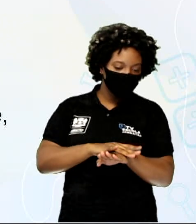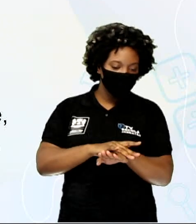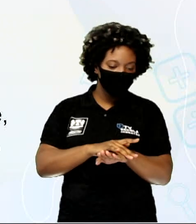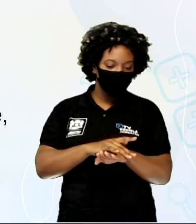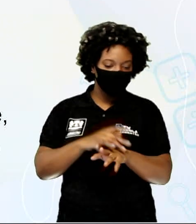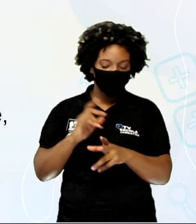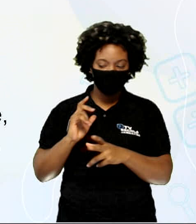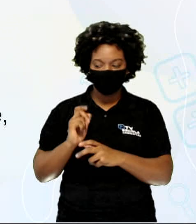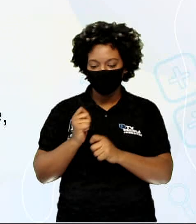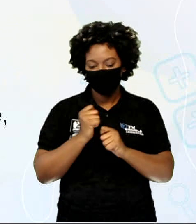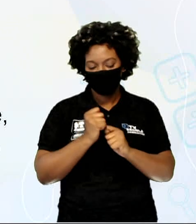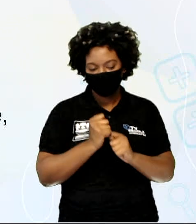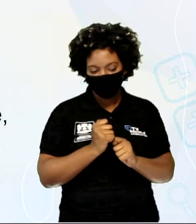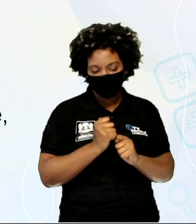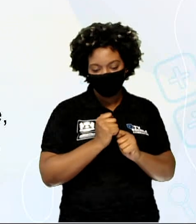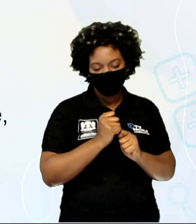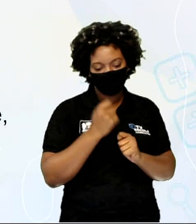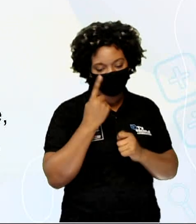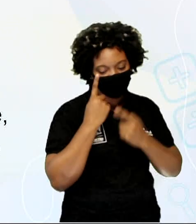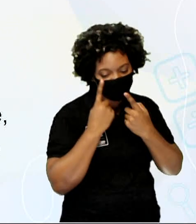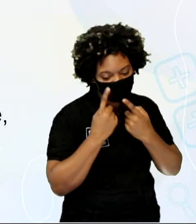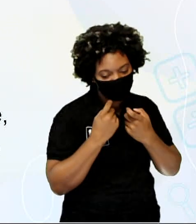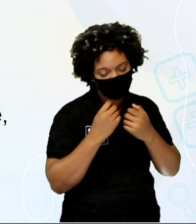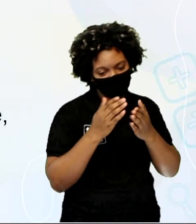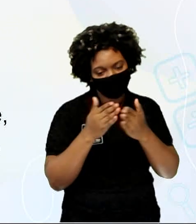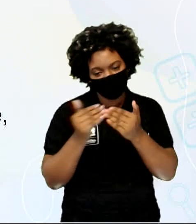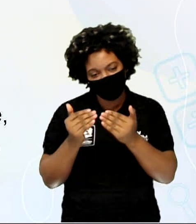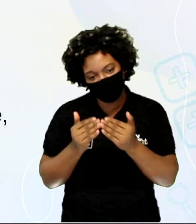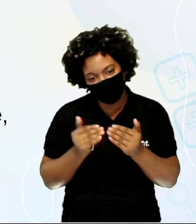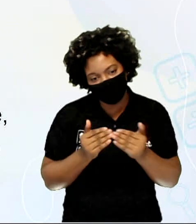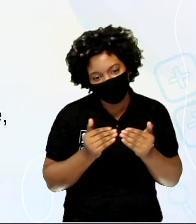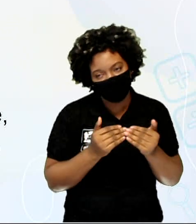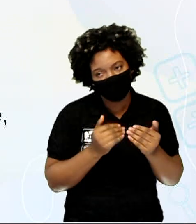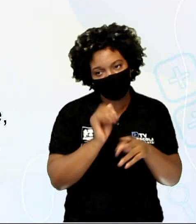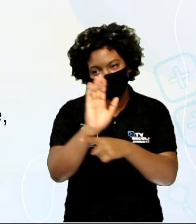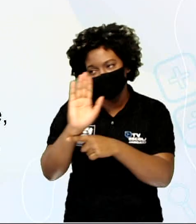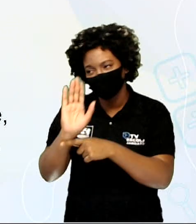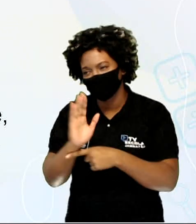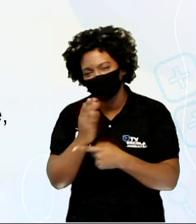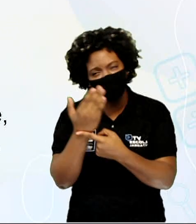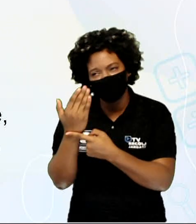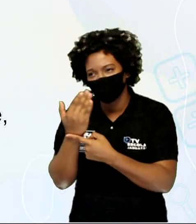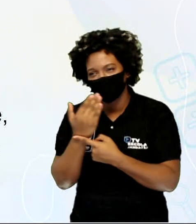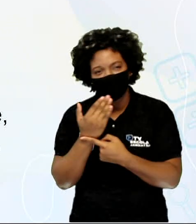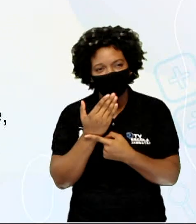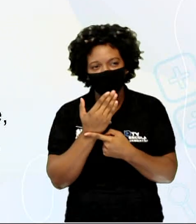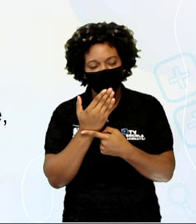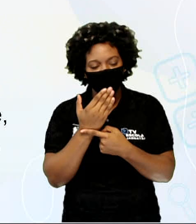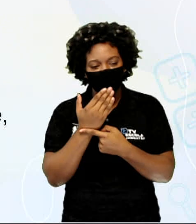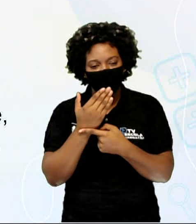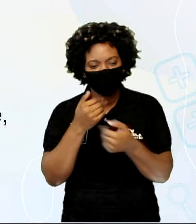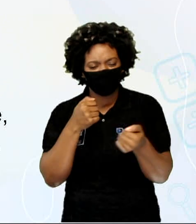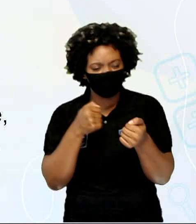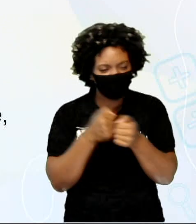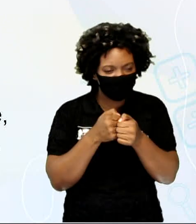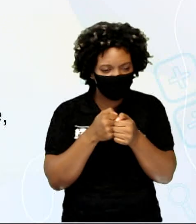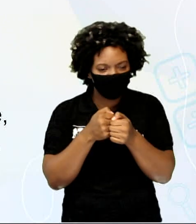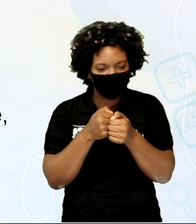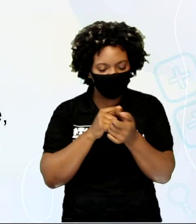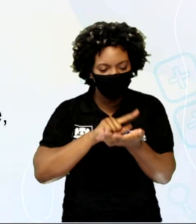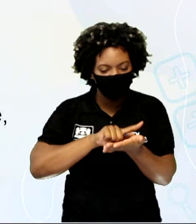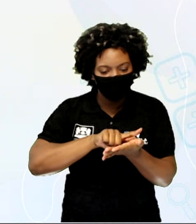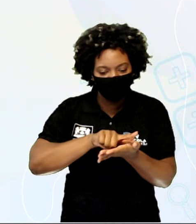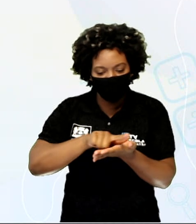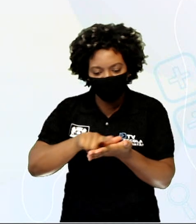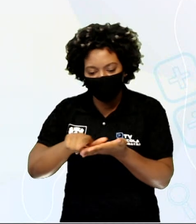mão, que chora pedindo o socorro dos homens e tomba de fome, sem terra